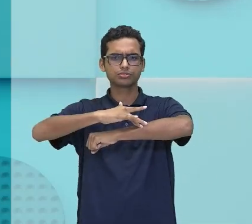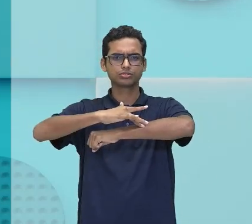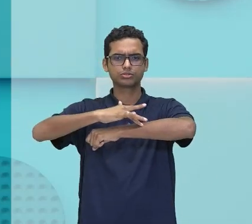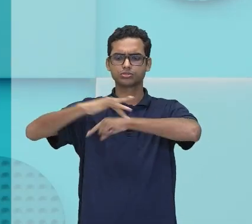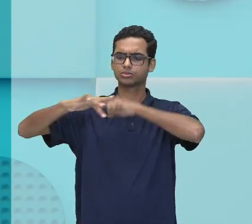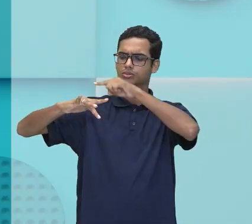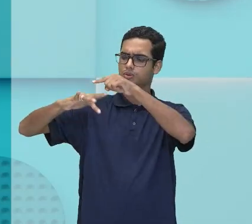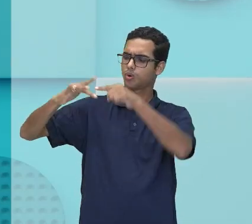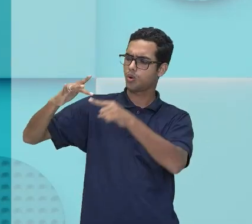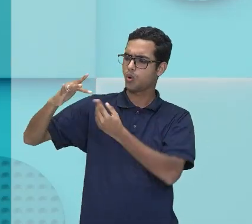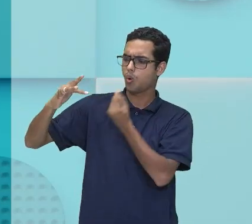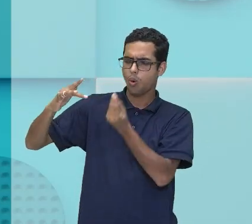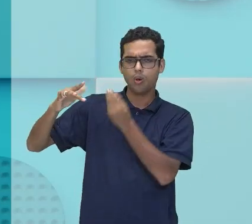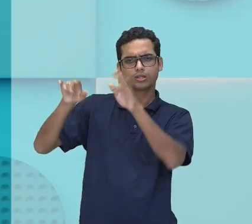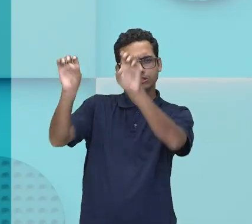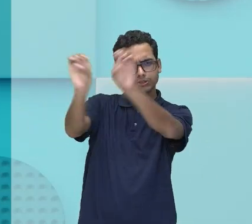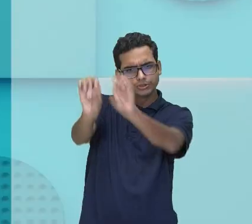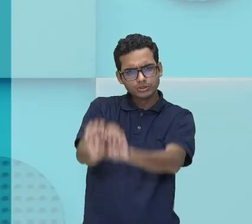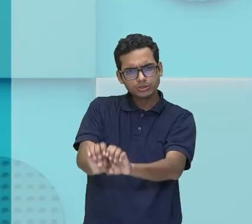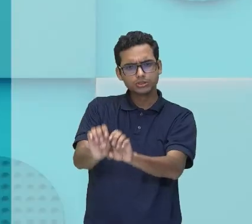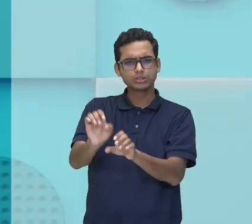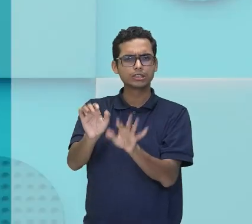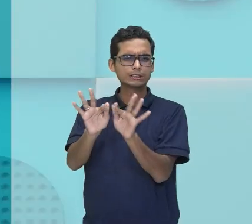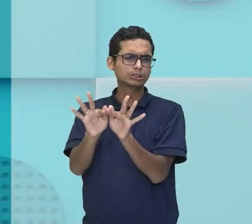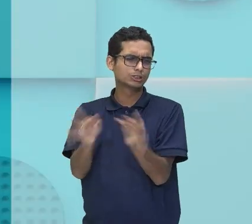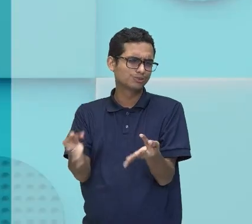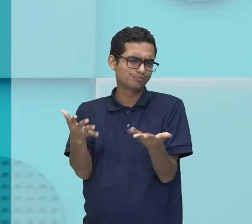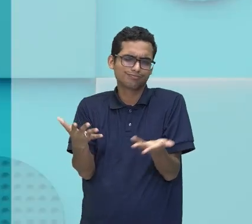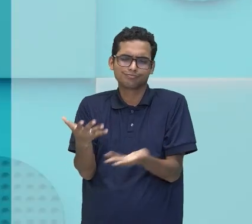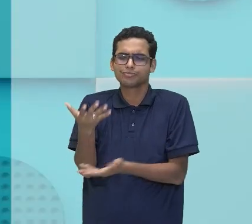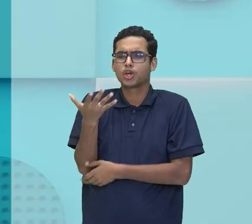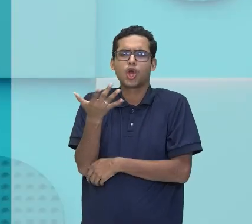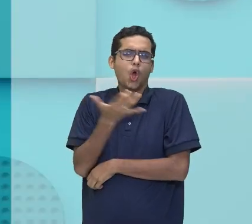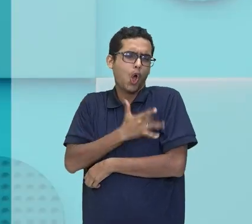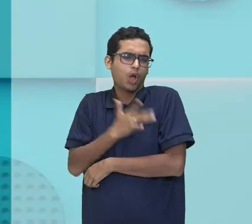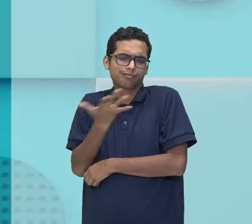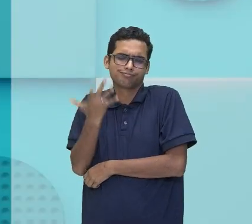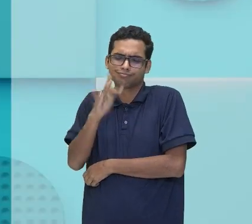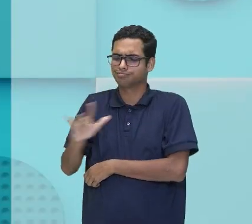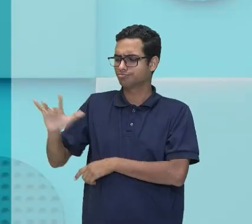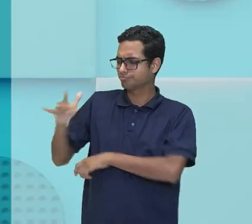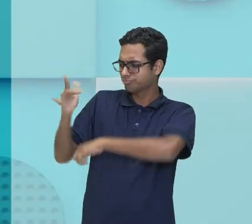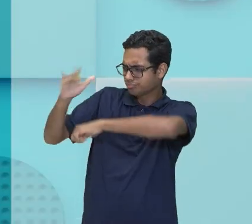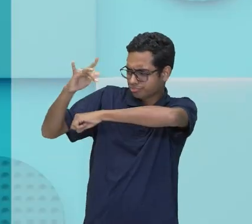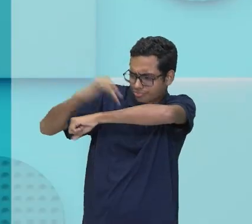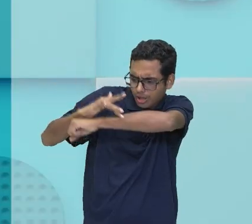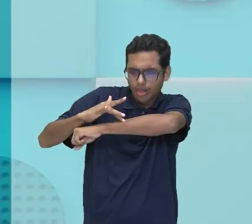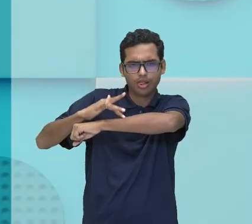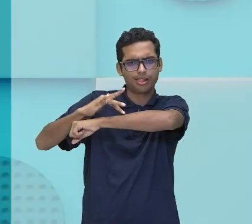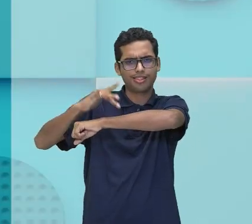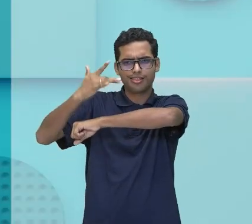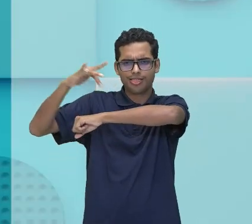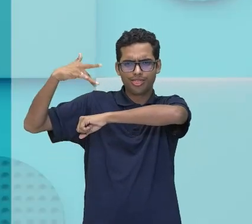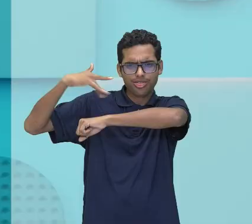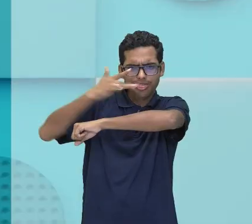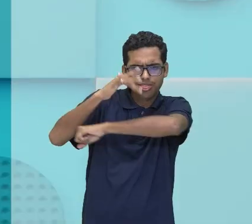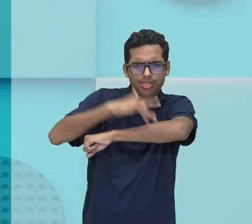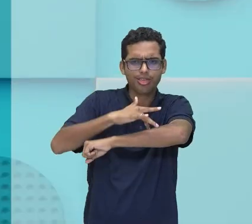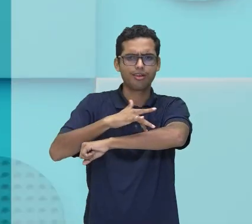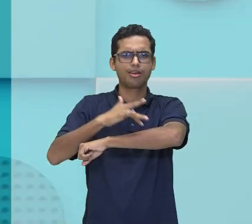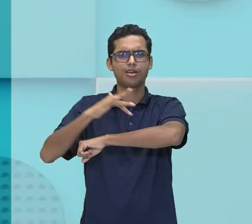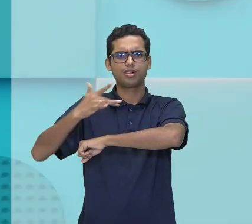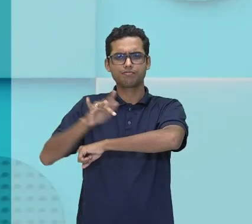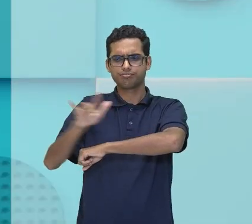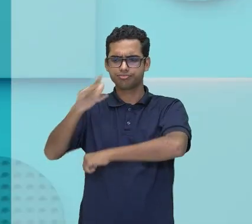o corpinho tão ingênuo, esses bichinhos, né? Então eles foram ver como funciona, como se reproduz, como é que eles podem fazer,